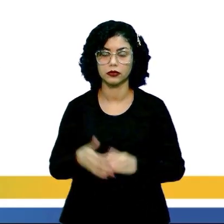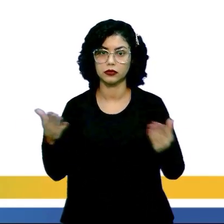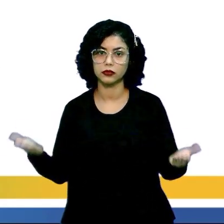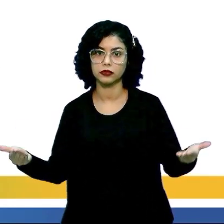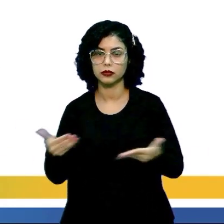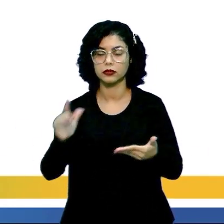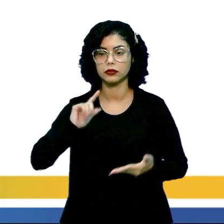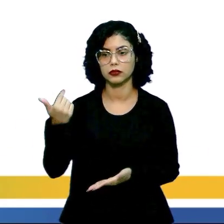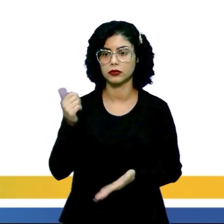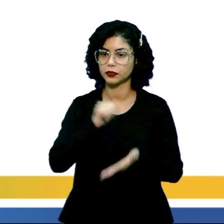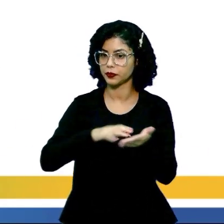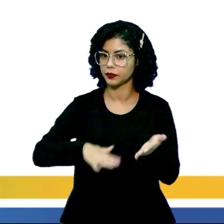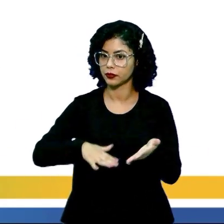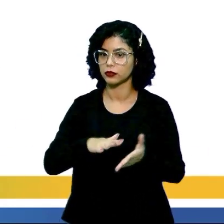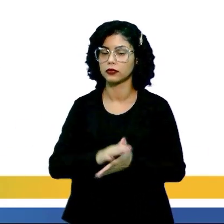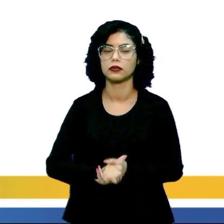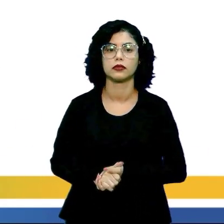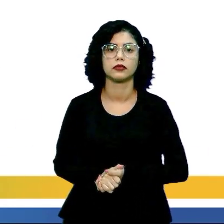Vamos a uma outra questão.